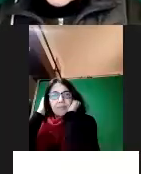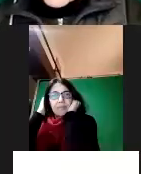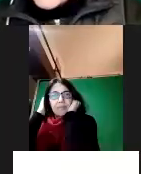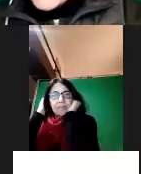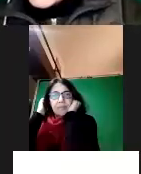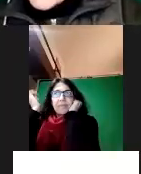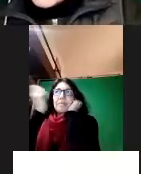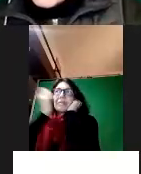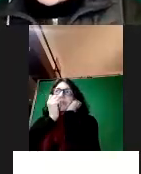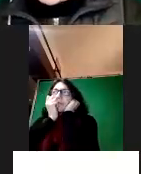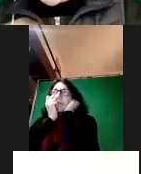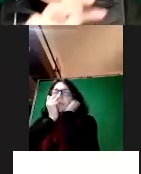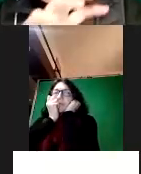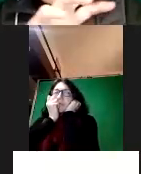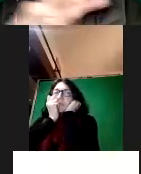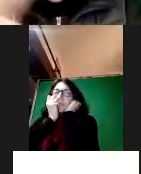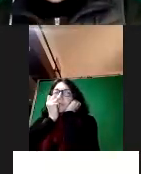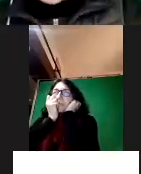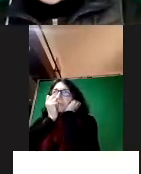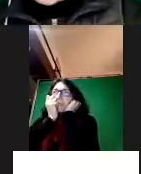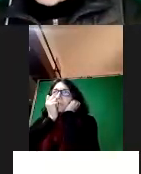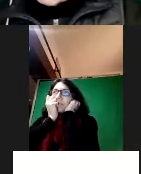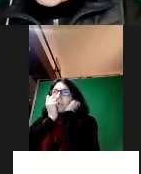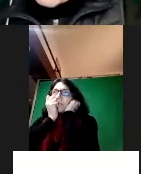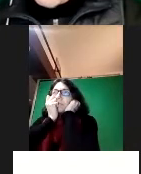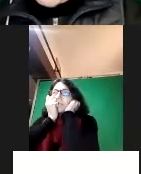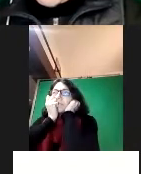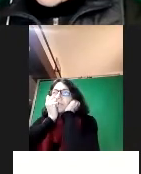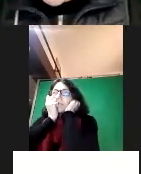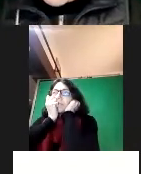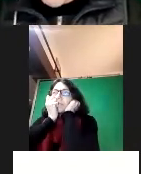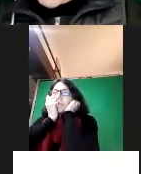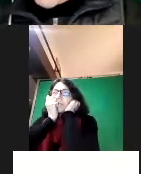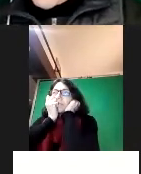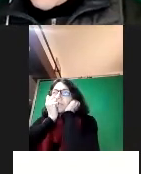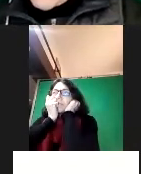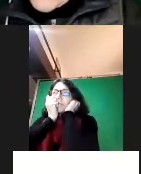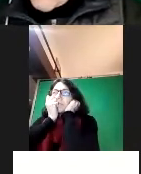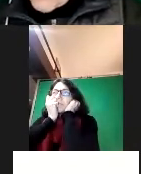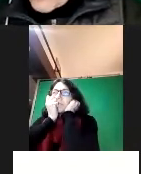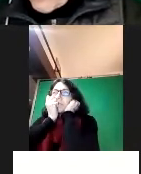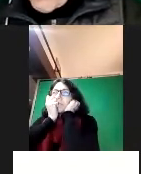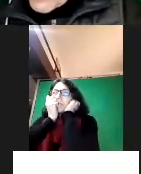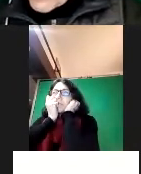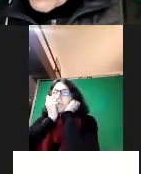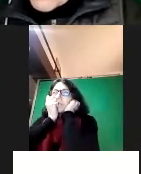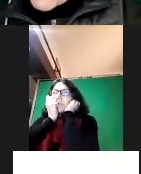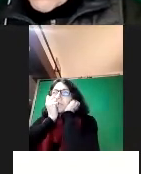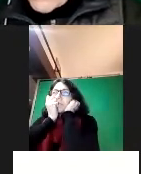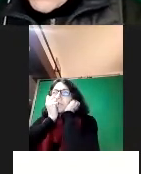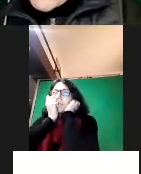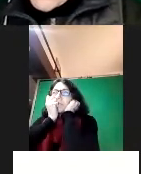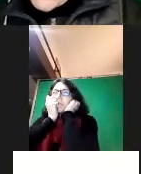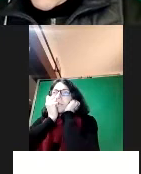outras. E, portanto, chegámos a uma situação em que as janelas, por exemplo, foram completamente, digamos, decompostas,